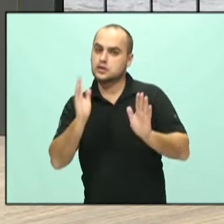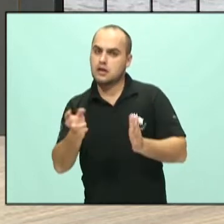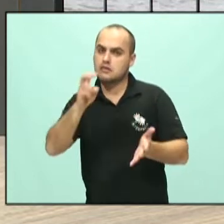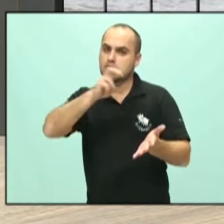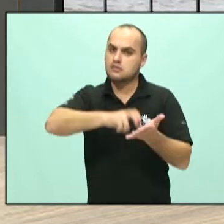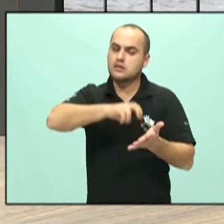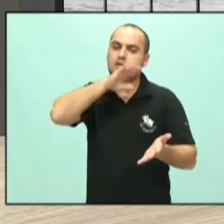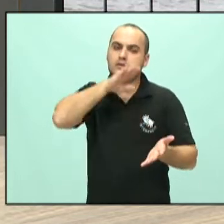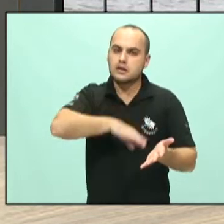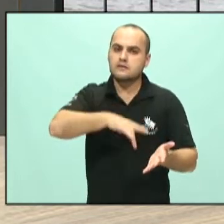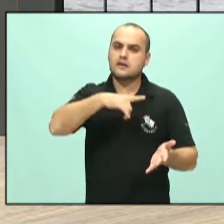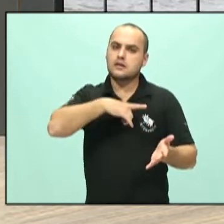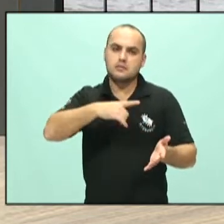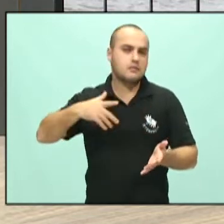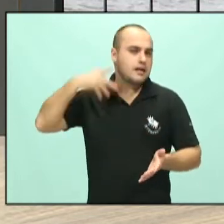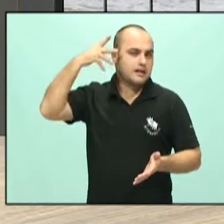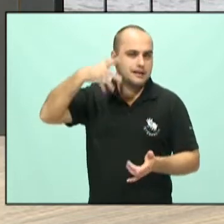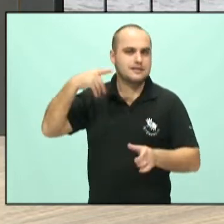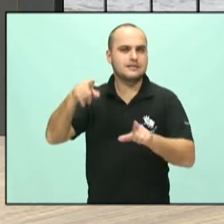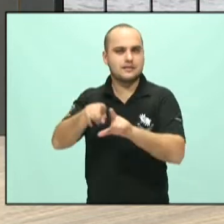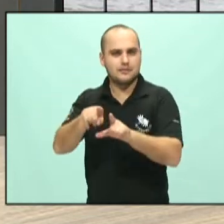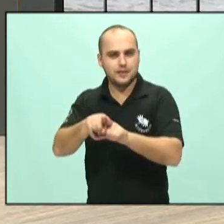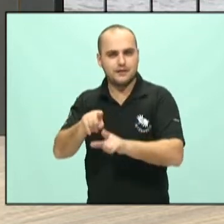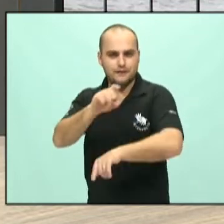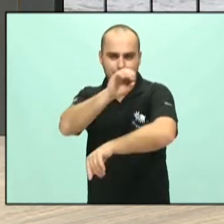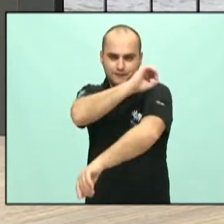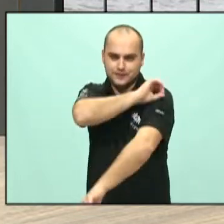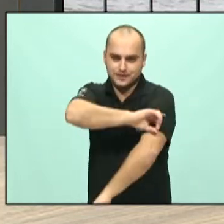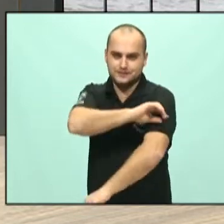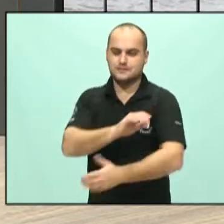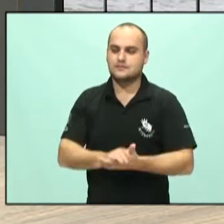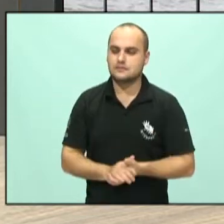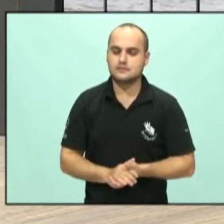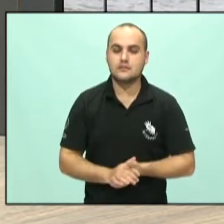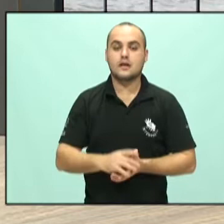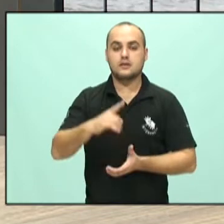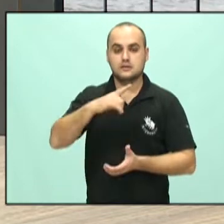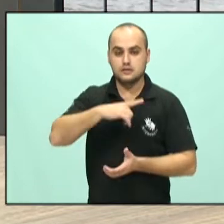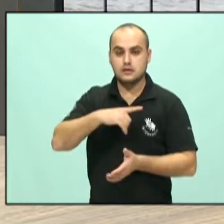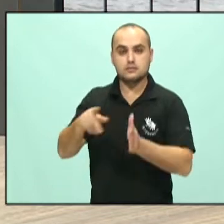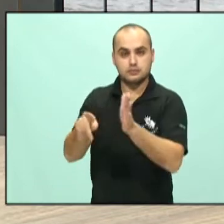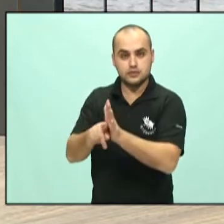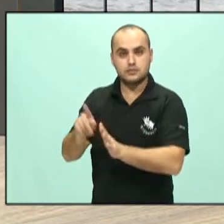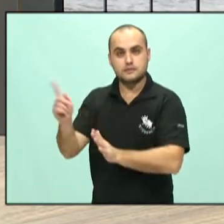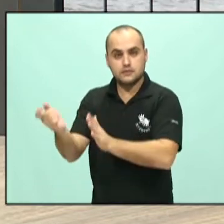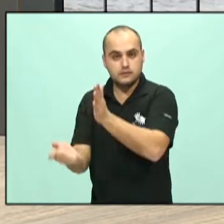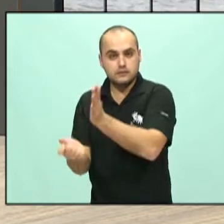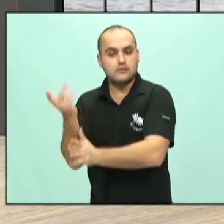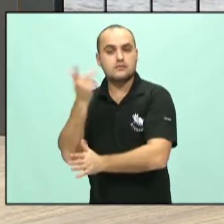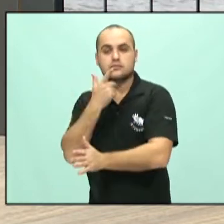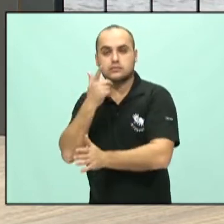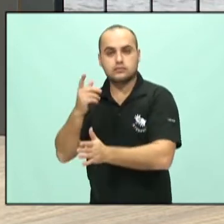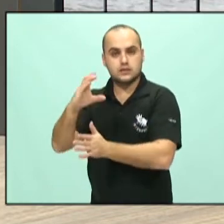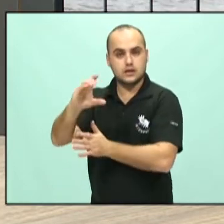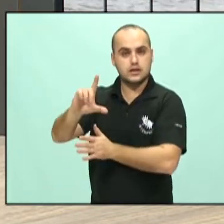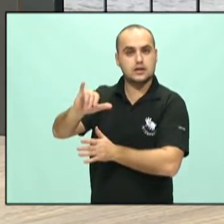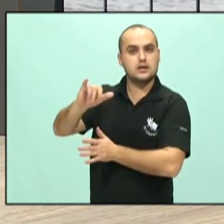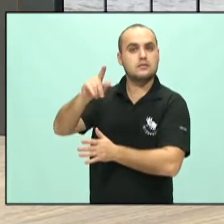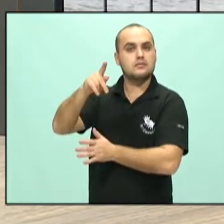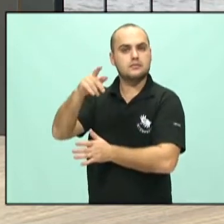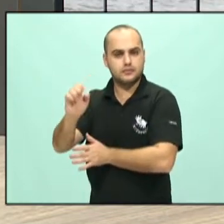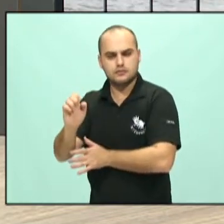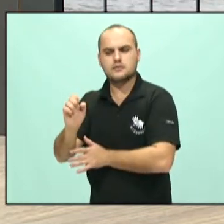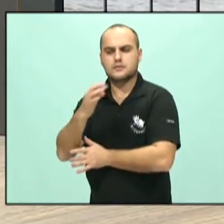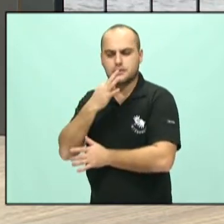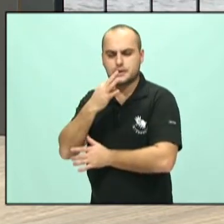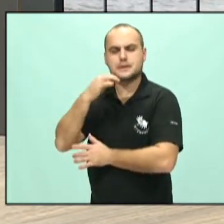e workshops. Como tu comentou, tem o pessoal da Nossa Toca que vai falar sobre a produção de videoclipes, né? Uma produtora aí bem conhecida na